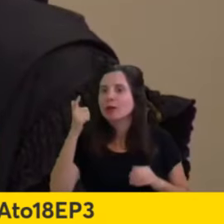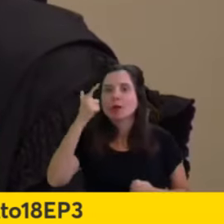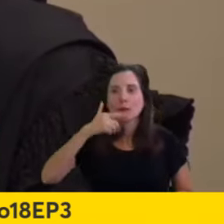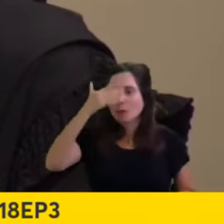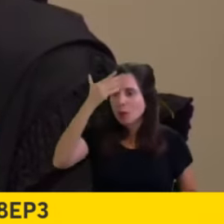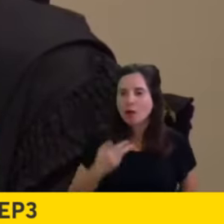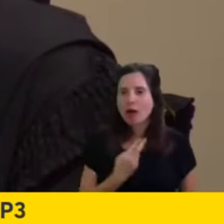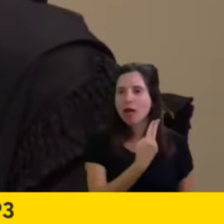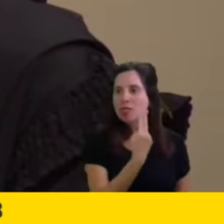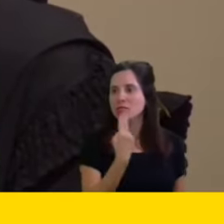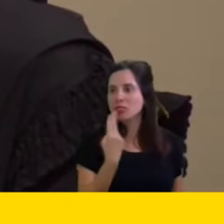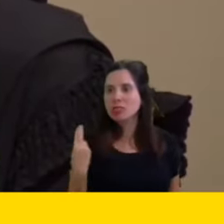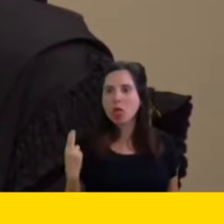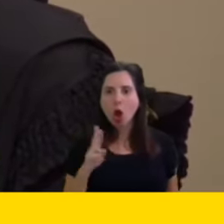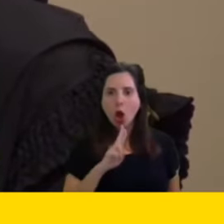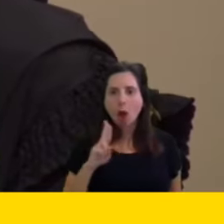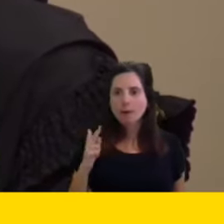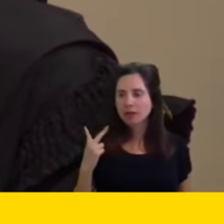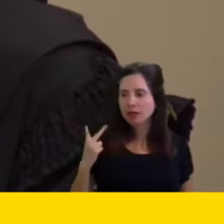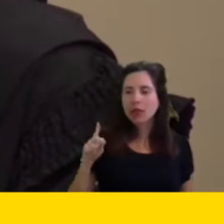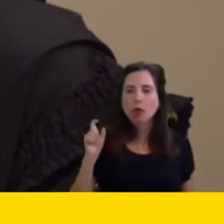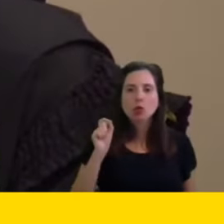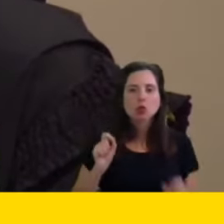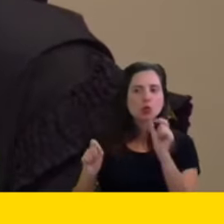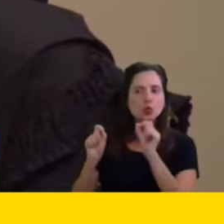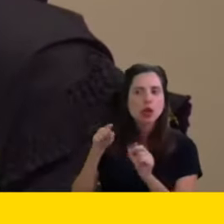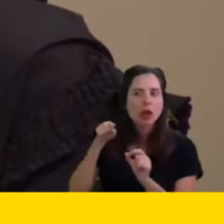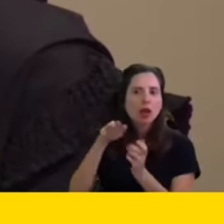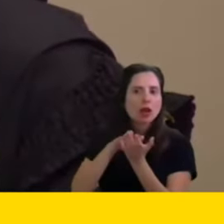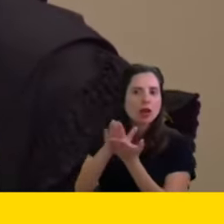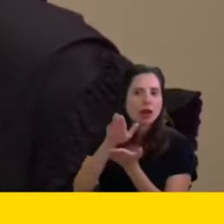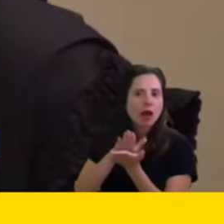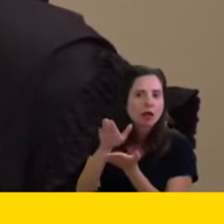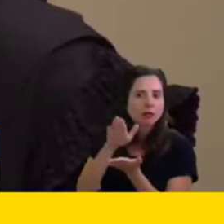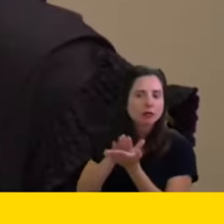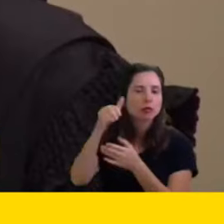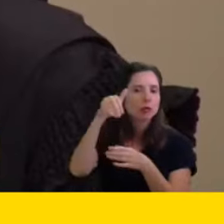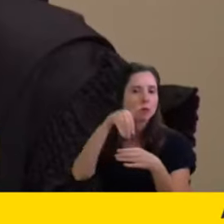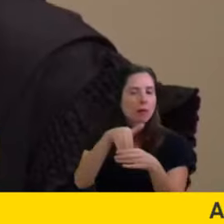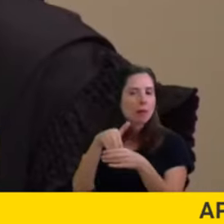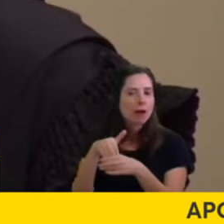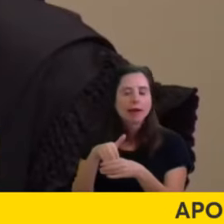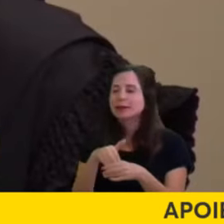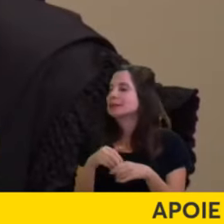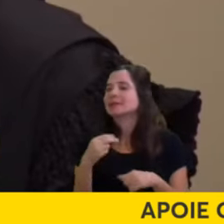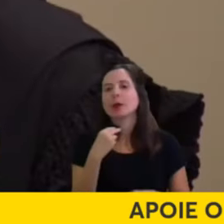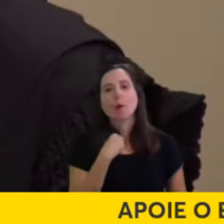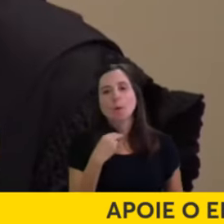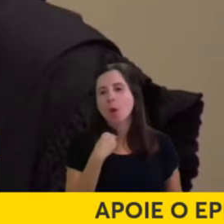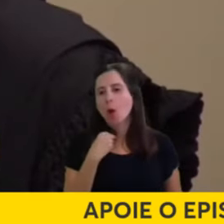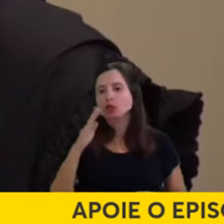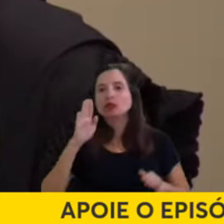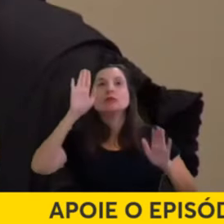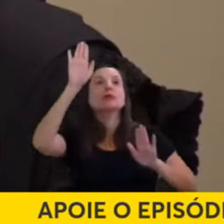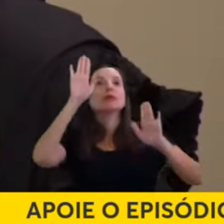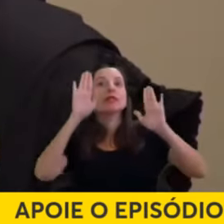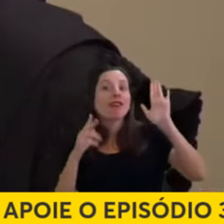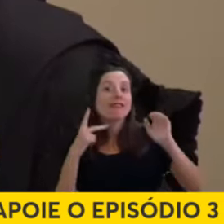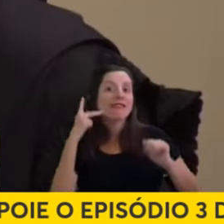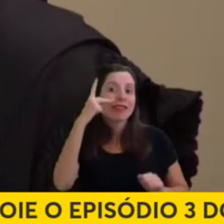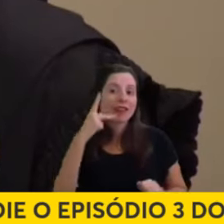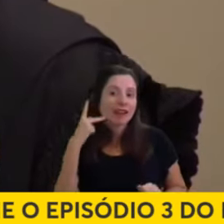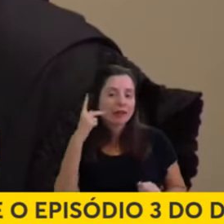dependendo do que gastou na pré-campanha O que é aferível somente depois não poderia se candar a vereador porque o limite de gastos é infinitamente